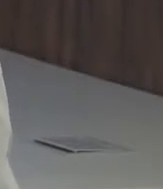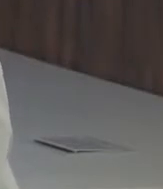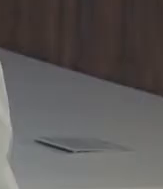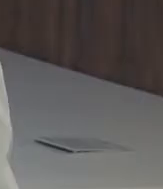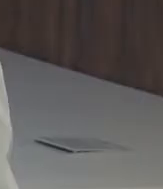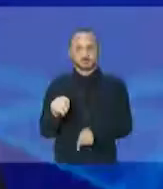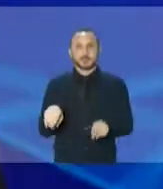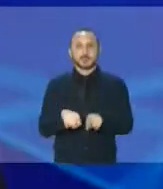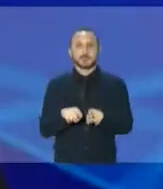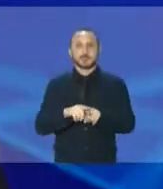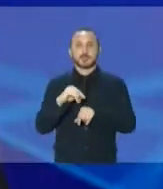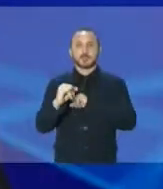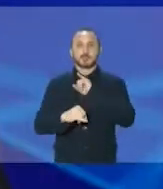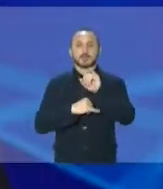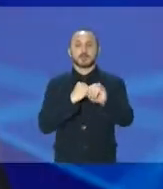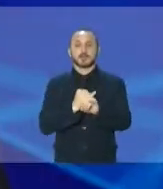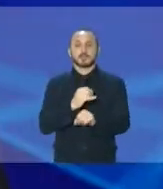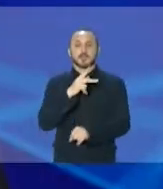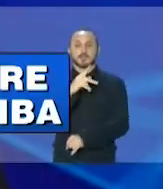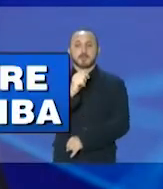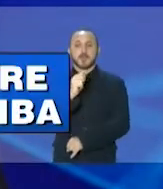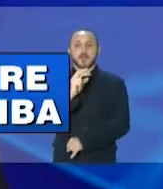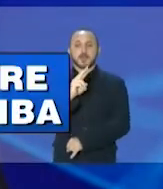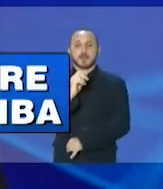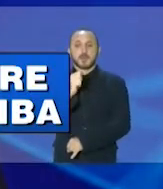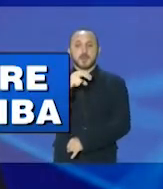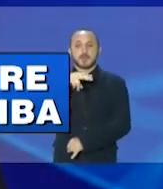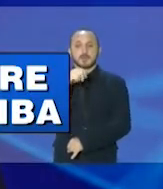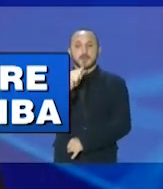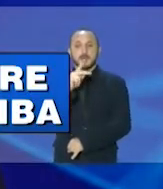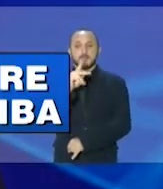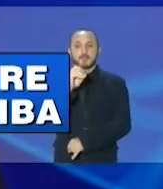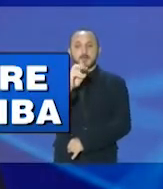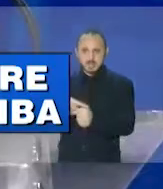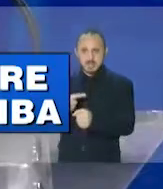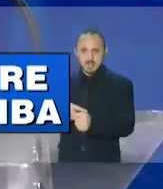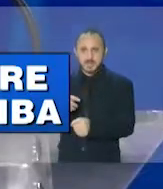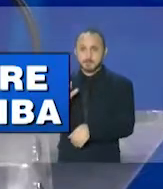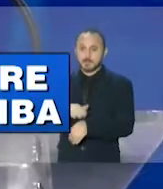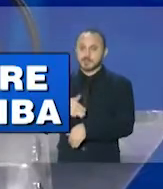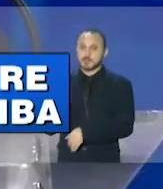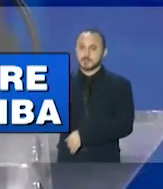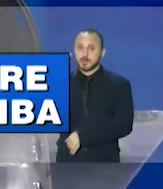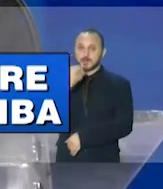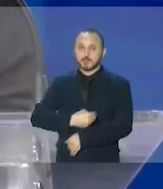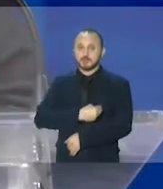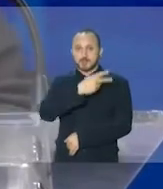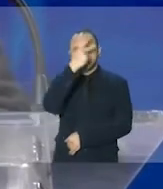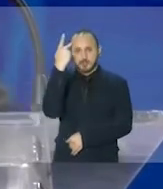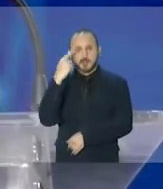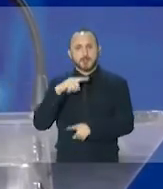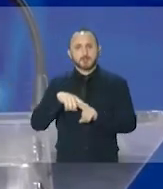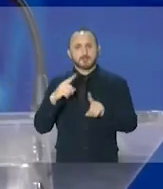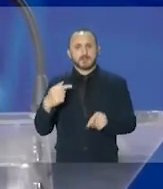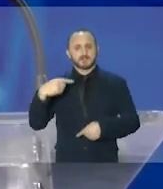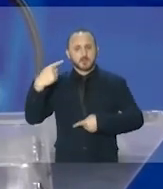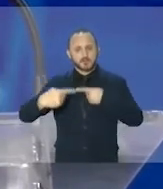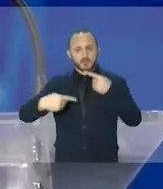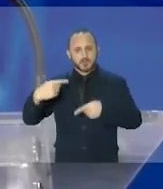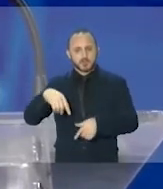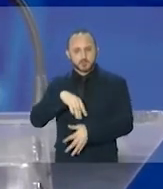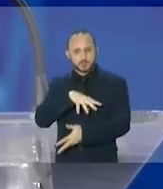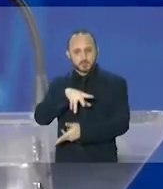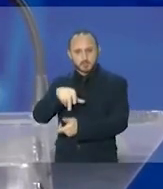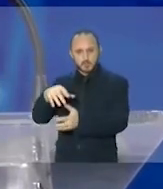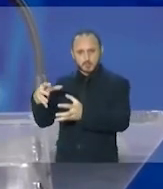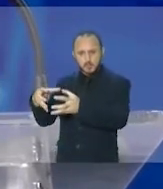propostas. Com regras simples e temas livres, no primeiro bloco o assunto principal foi educação. Vários candidatos falaram